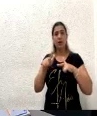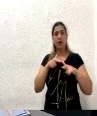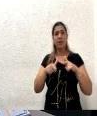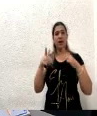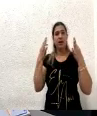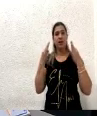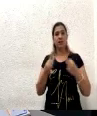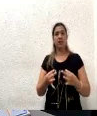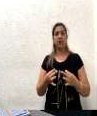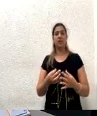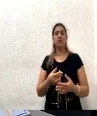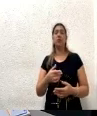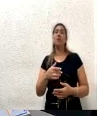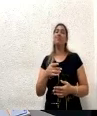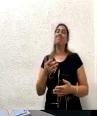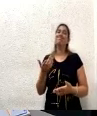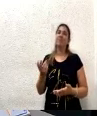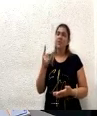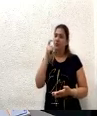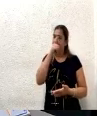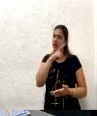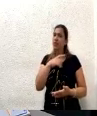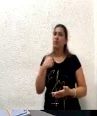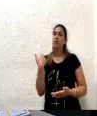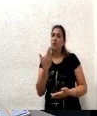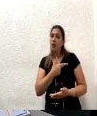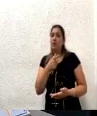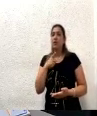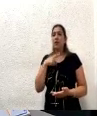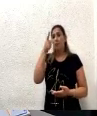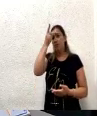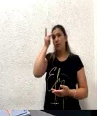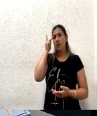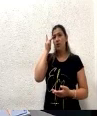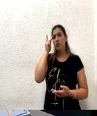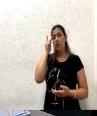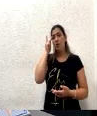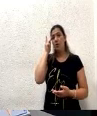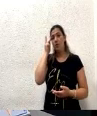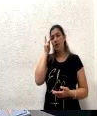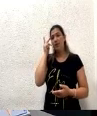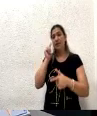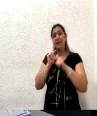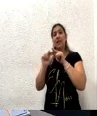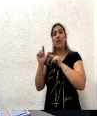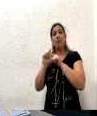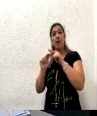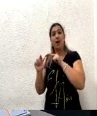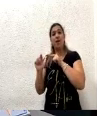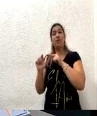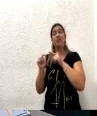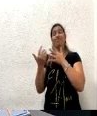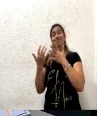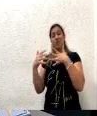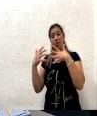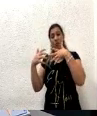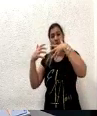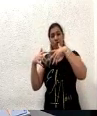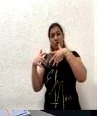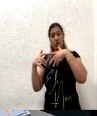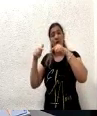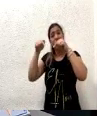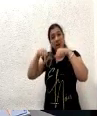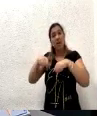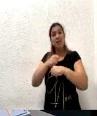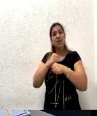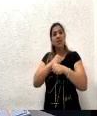infelizmente, nós temos pessoas em cargos que confundem muito, principalmente nesse ano eleitoral.